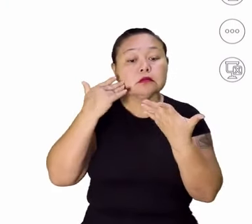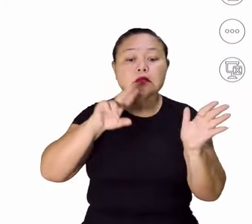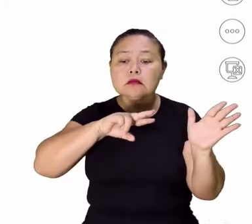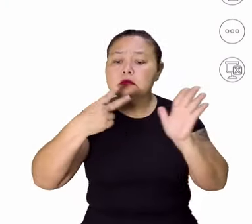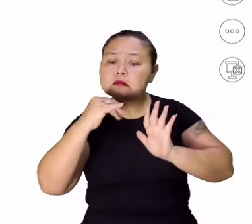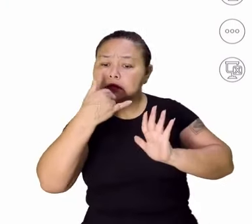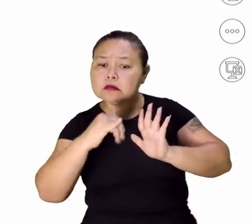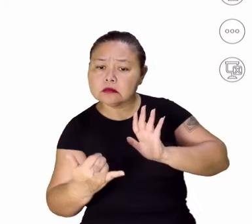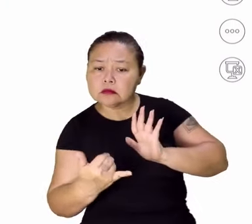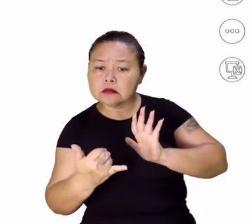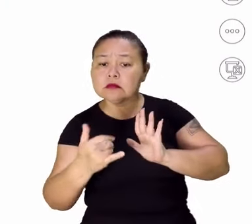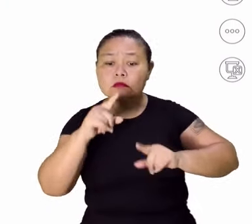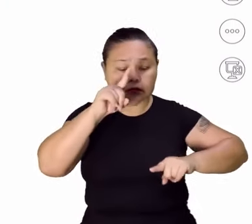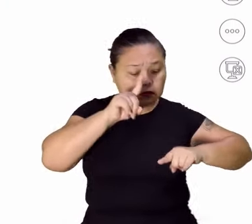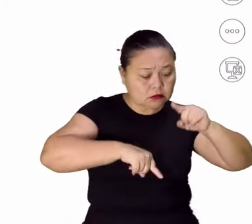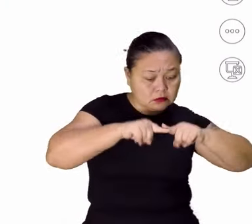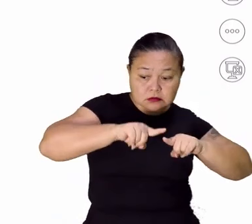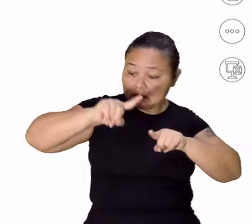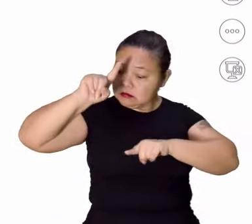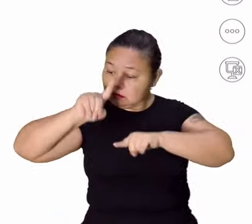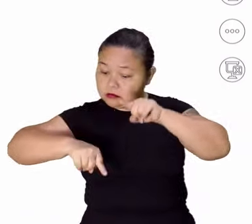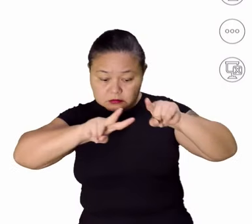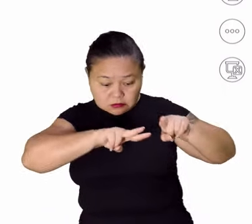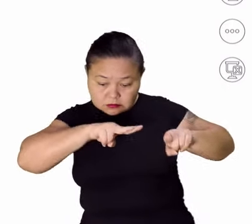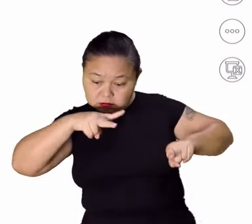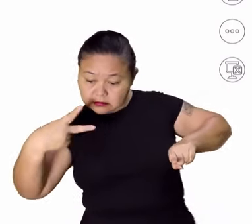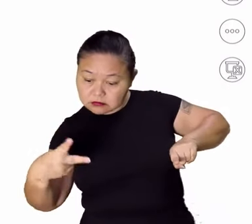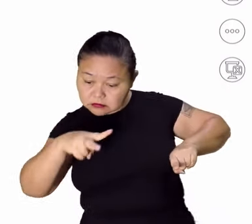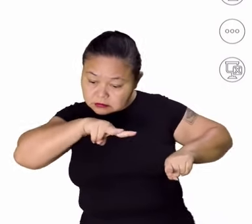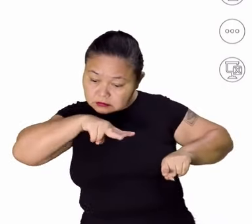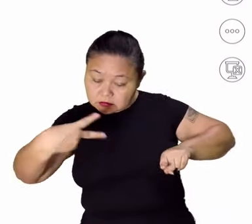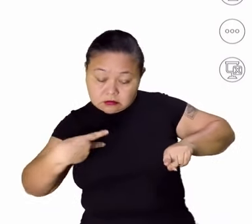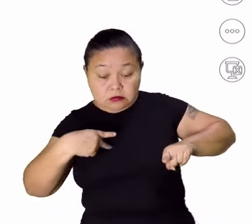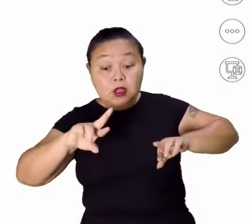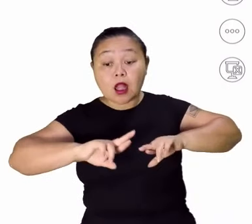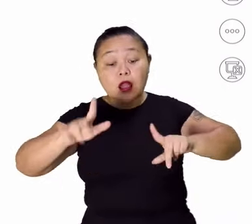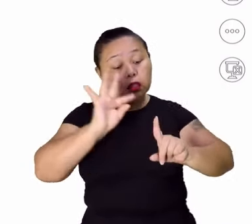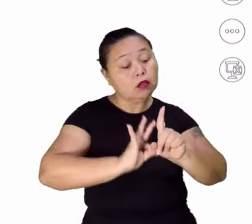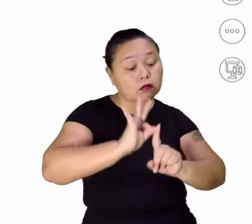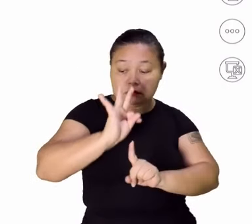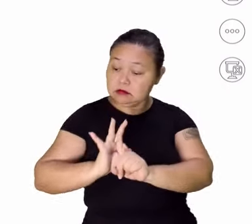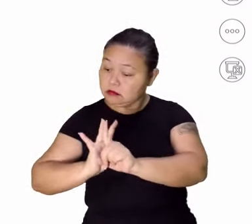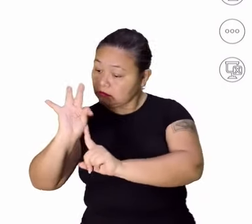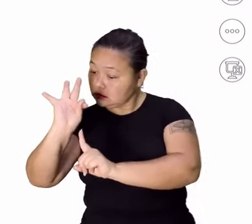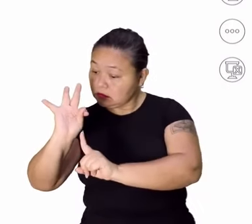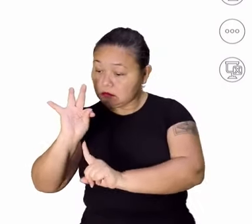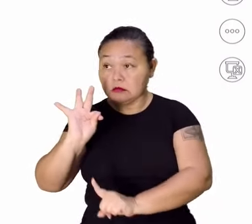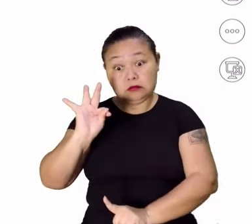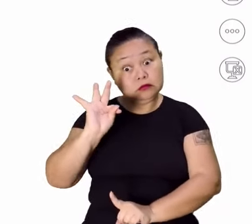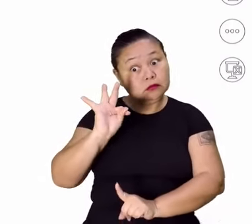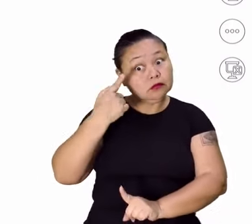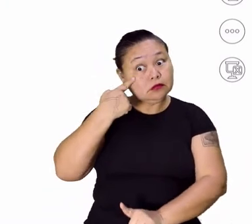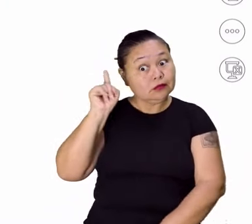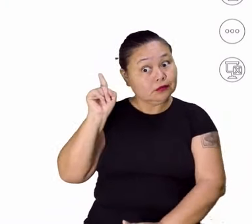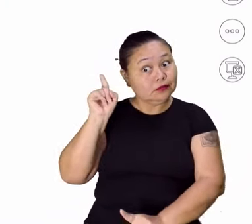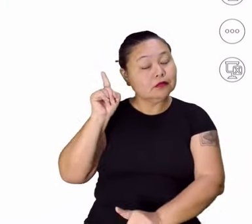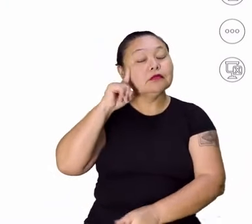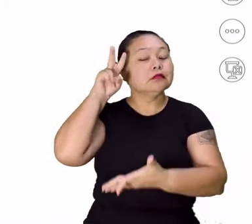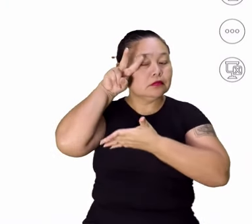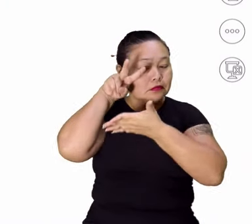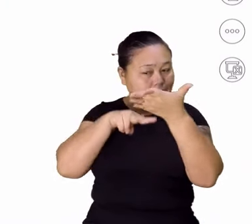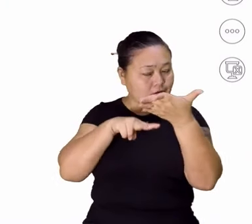transferência de energia de um corpo a outro, devido à diferença de temperatura entre eles, olha só, eu acho que eu já li isso em